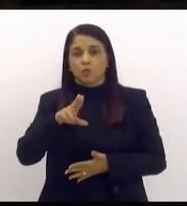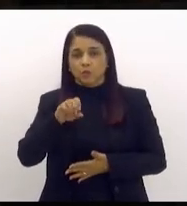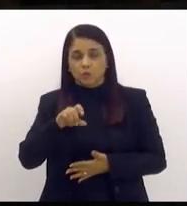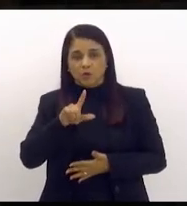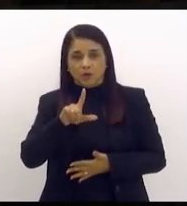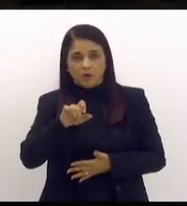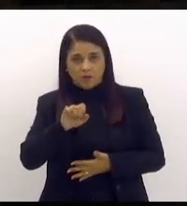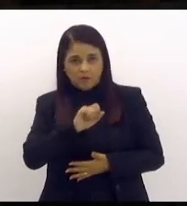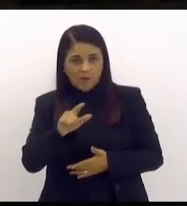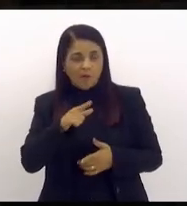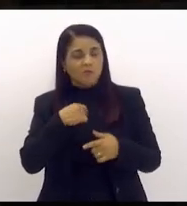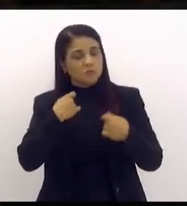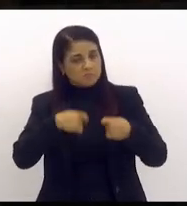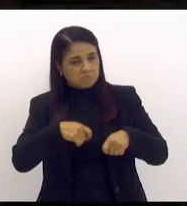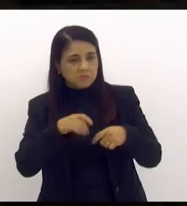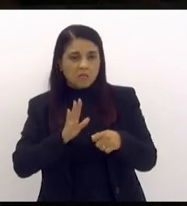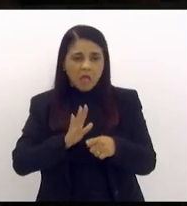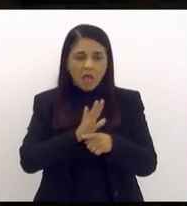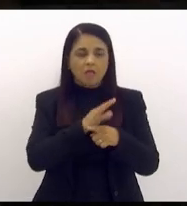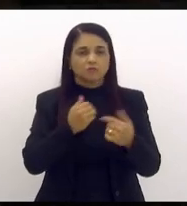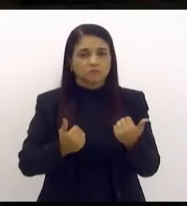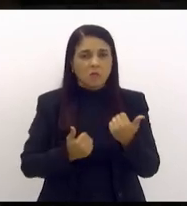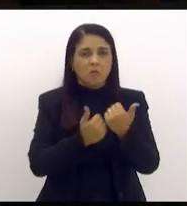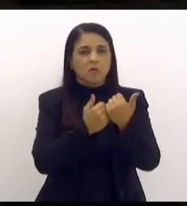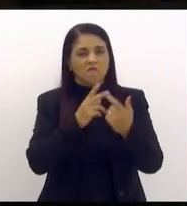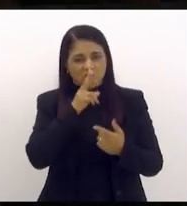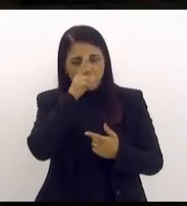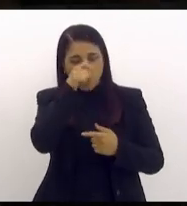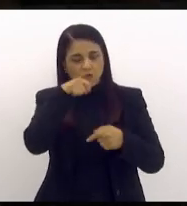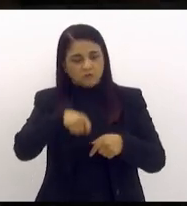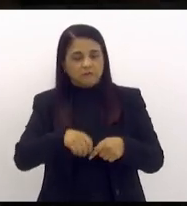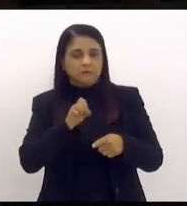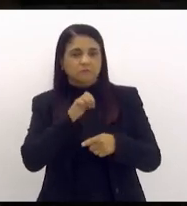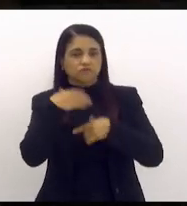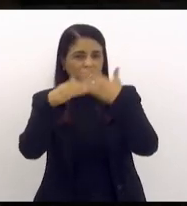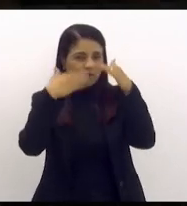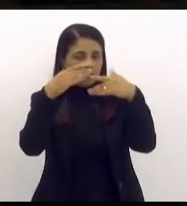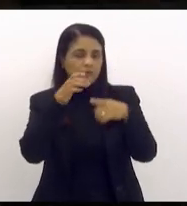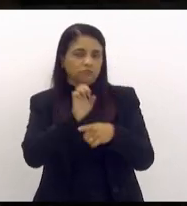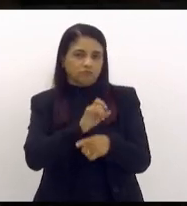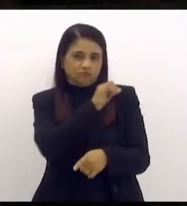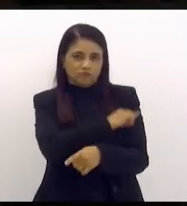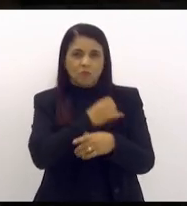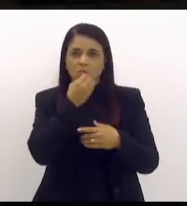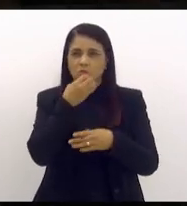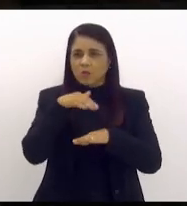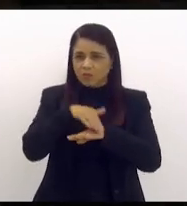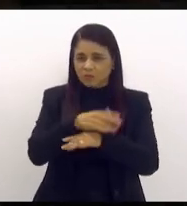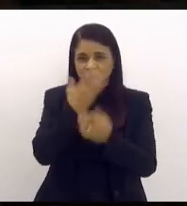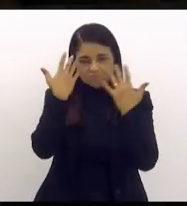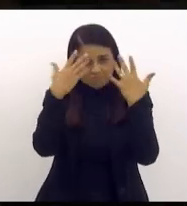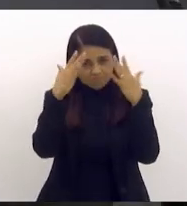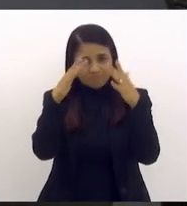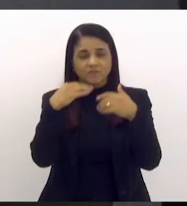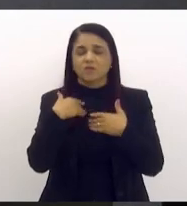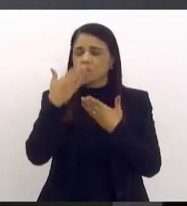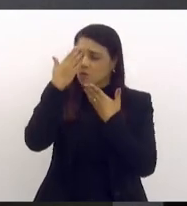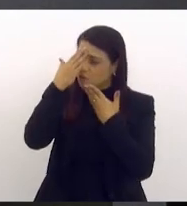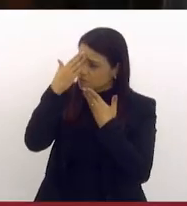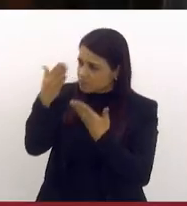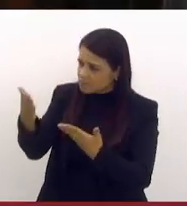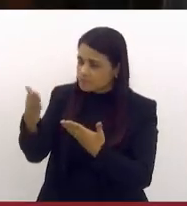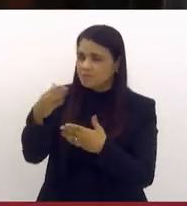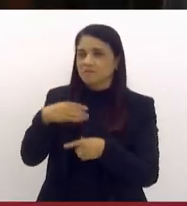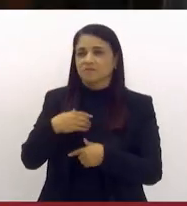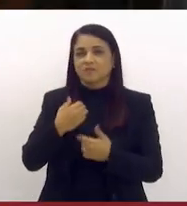a gente possa ver Esse empreendimento cada vez mais forte aqui pro Rio de Janeiro meu muito obrigado uma boa noite a todos e meus parabéns obrigado